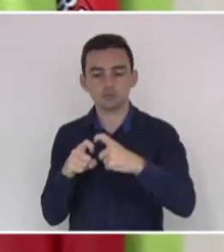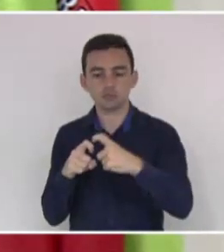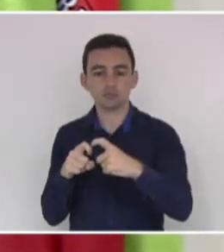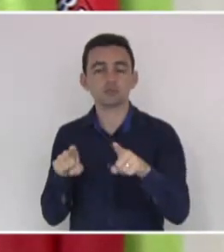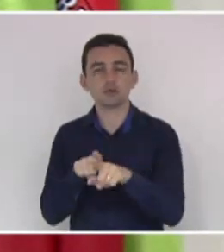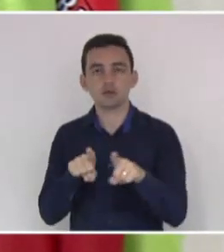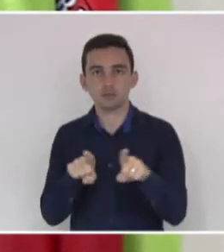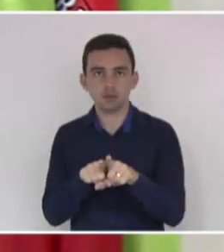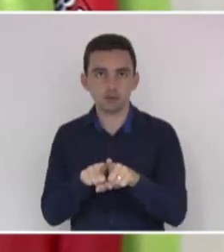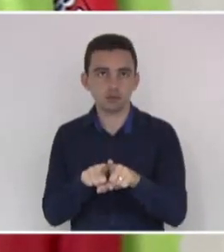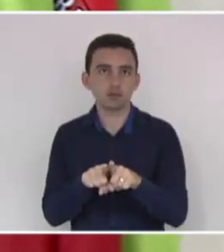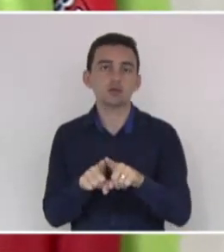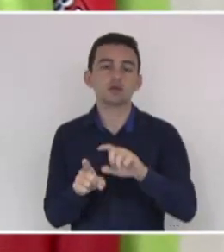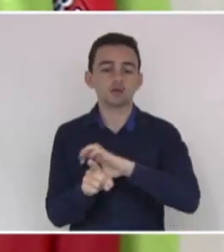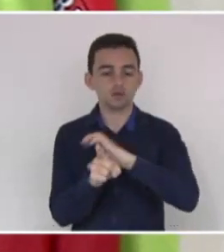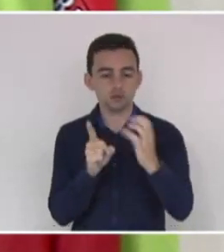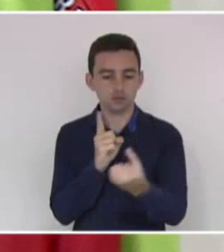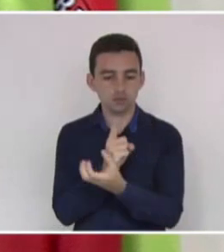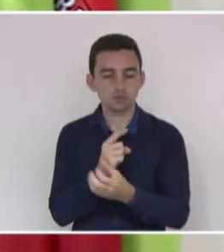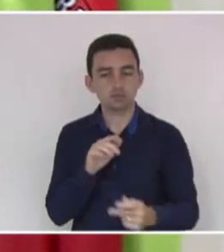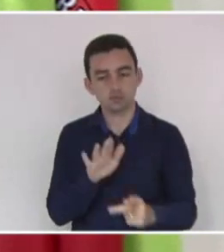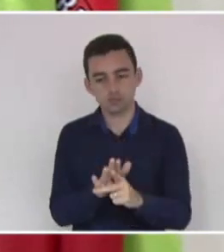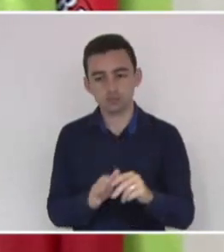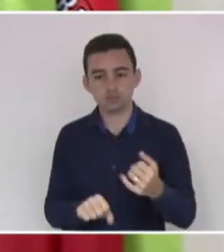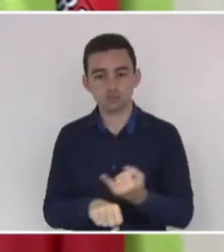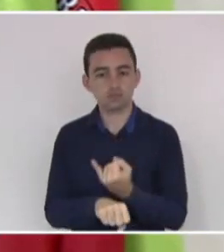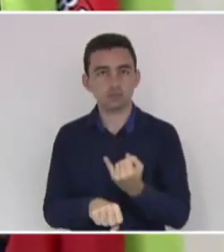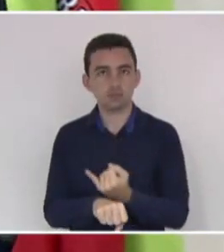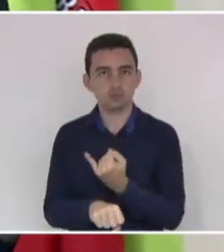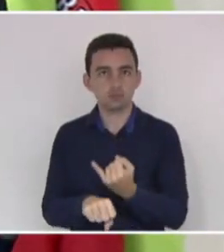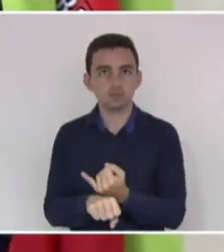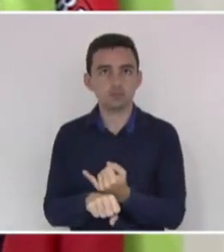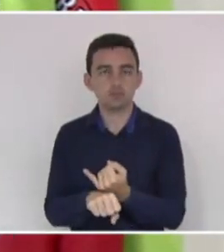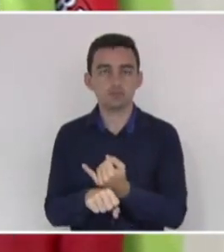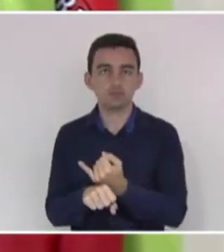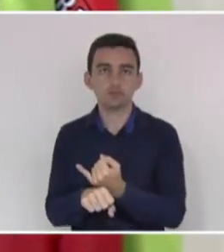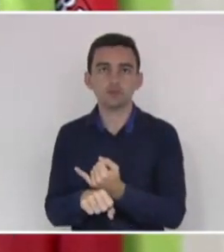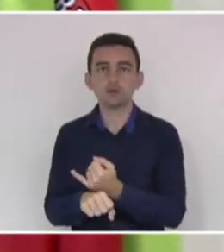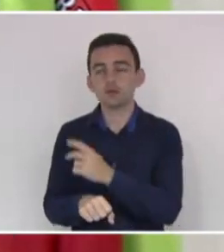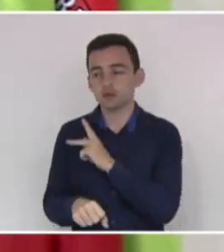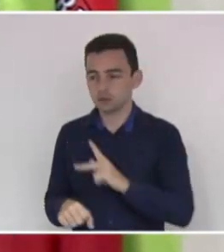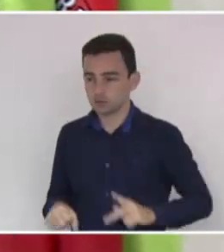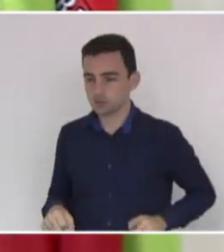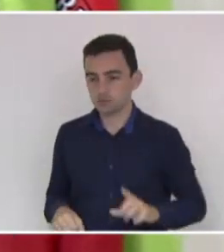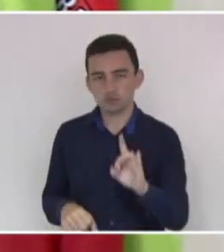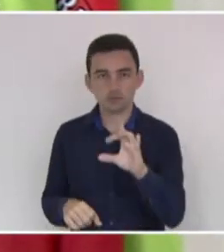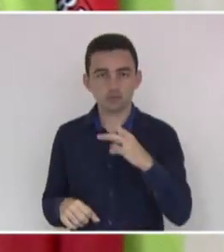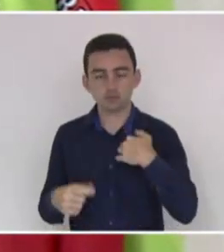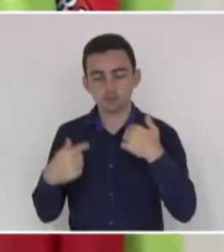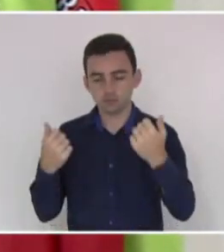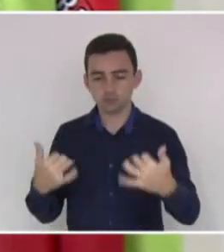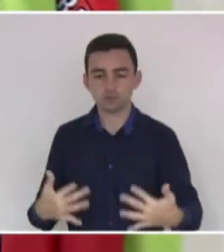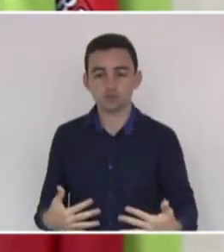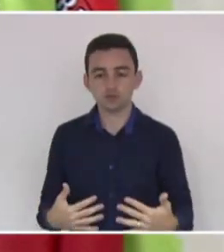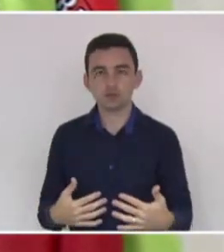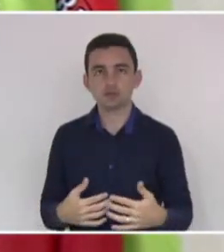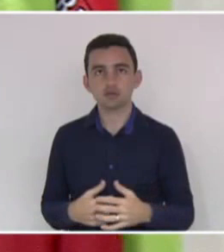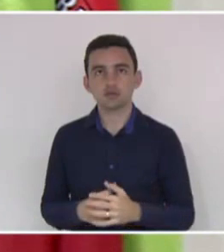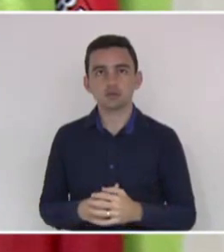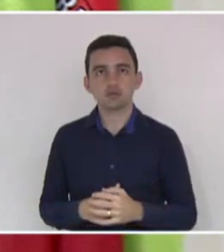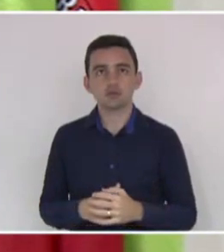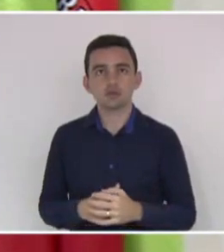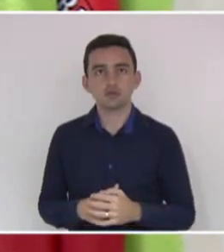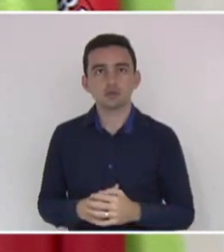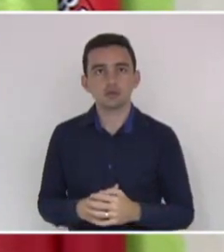toda a comunidade joinvilense. Dito isso, senhor presidente, É isso que eu tinha para dizer hoje. Quero apenas citar também que